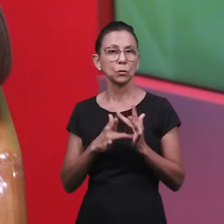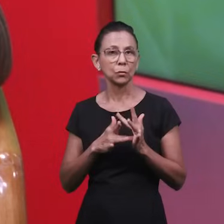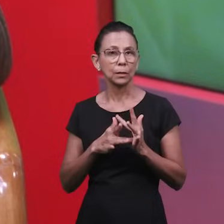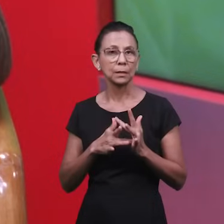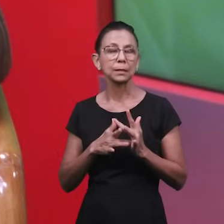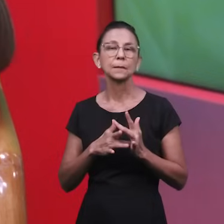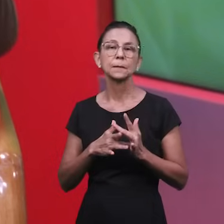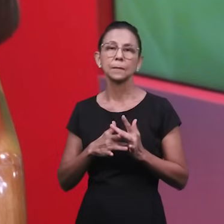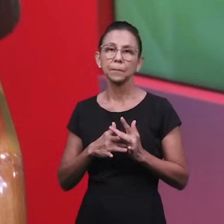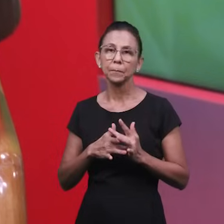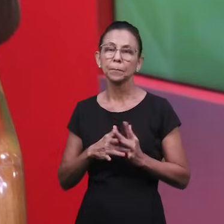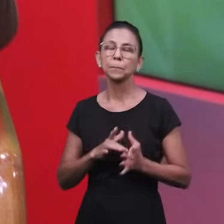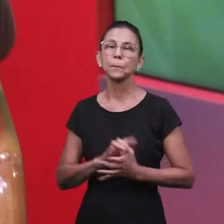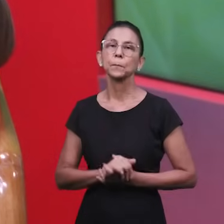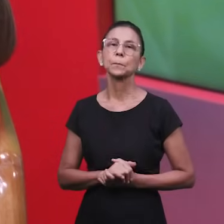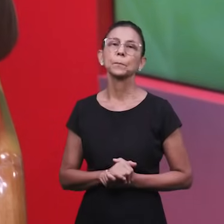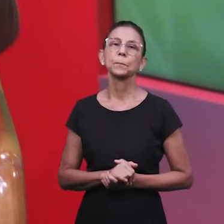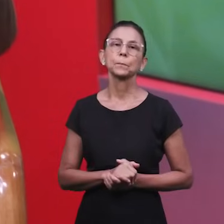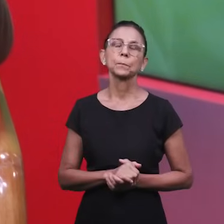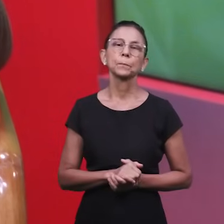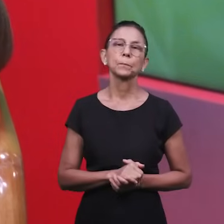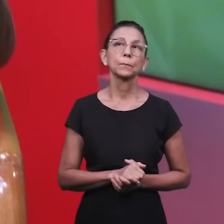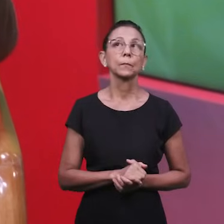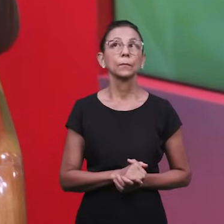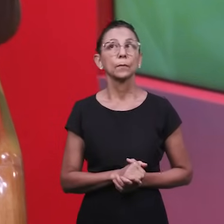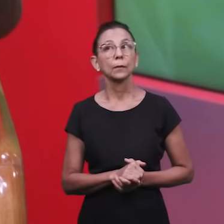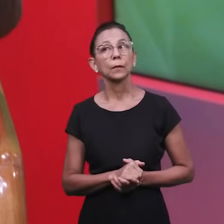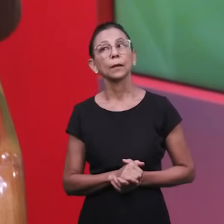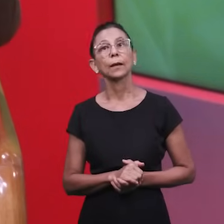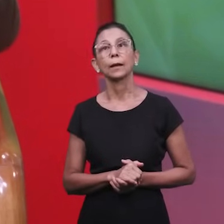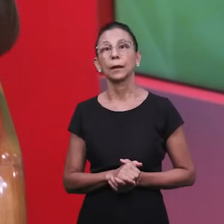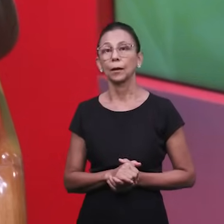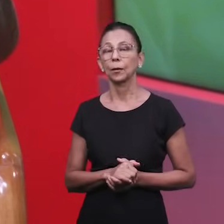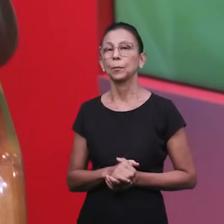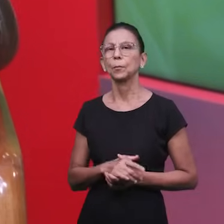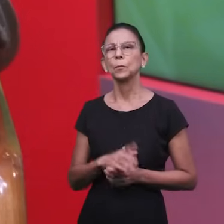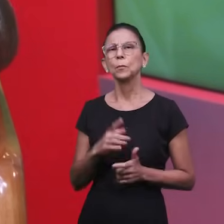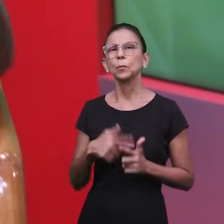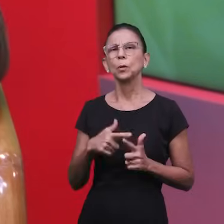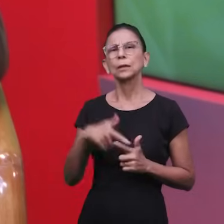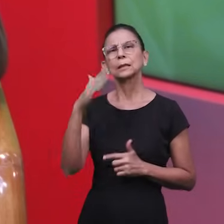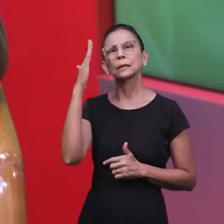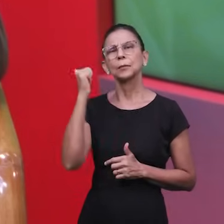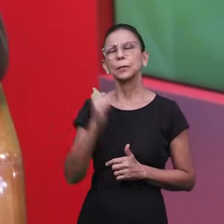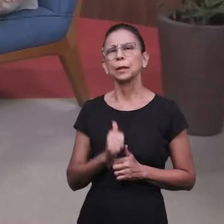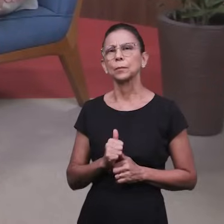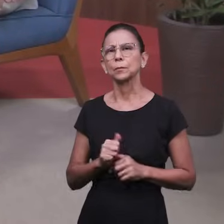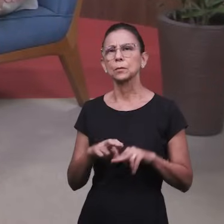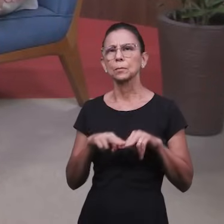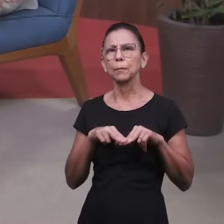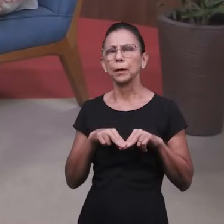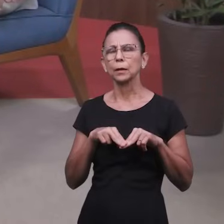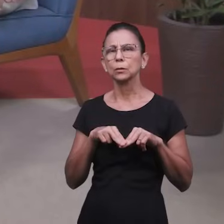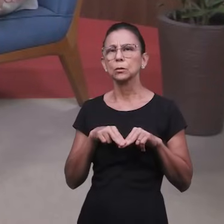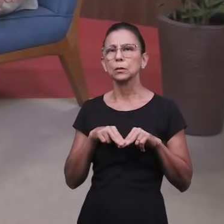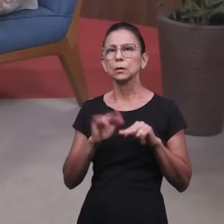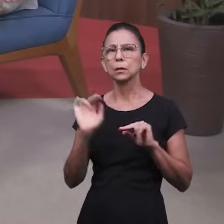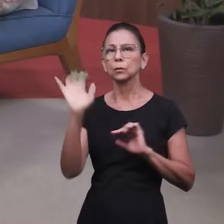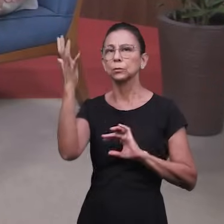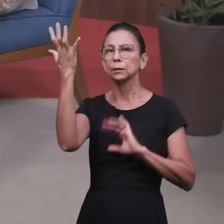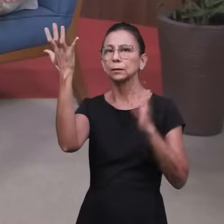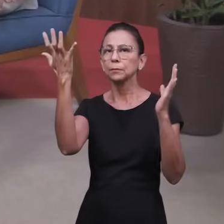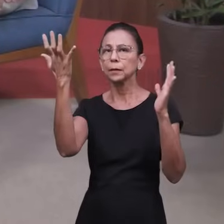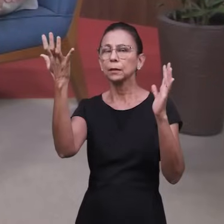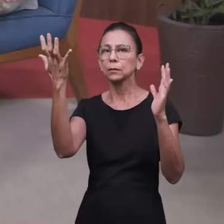estão presentes exatamente confirmando os marcadores proféticos que estão